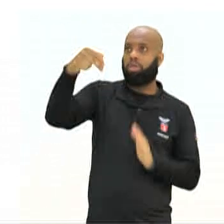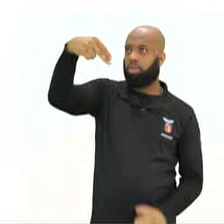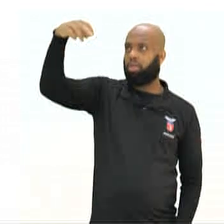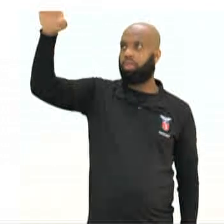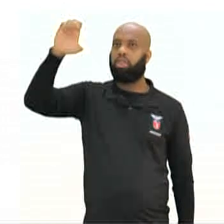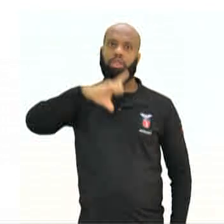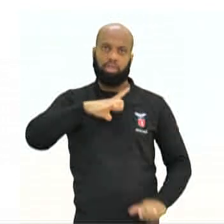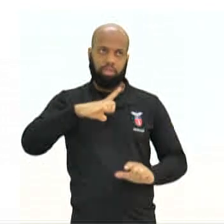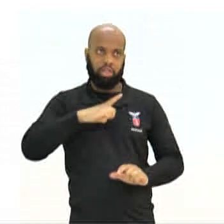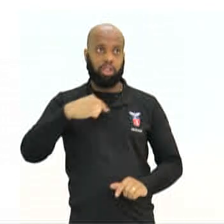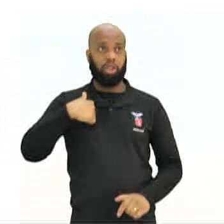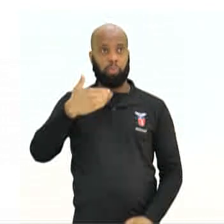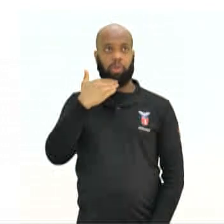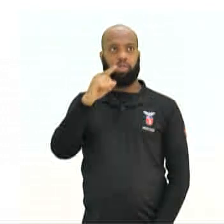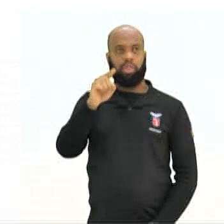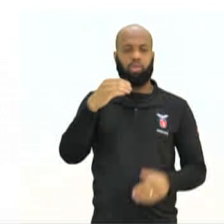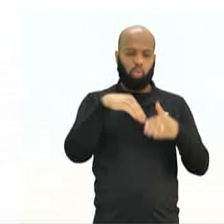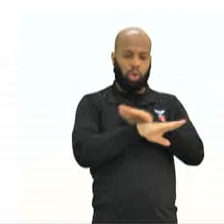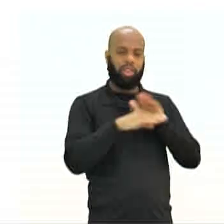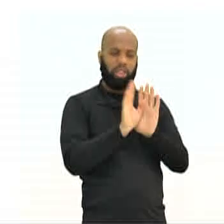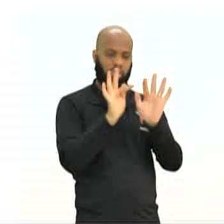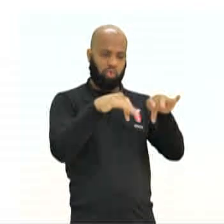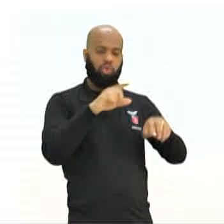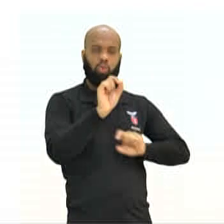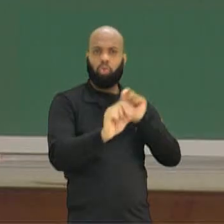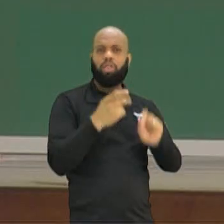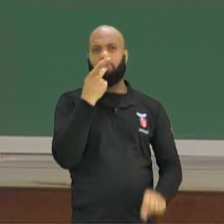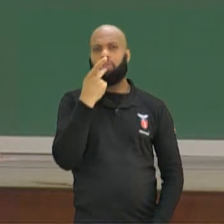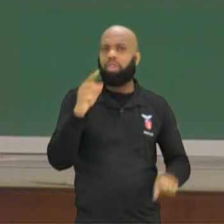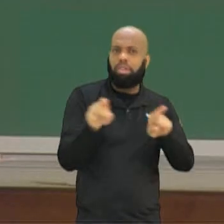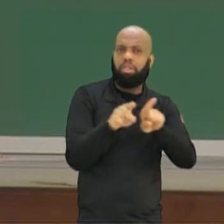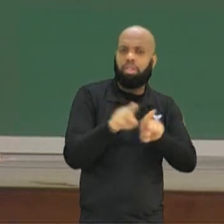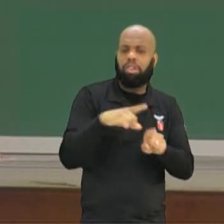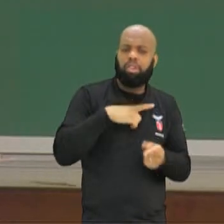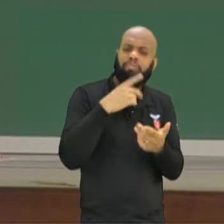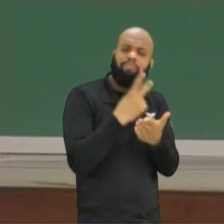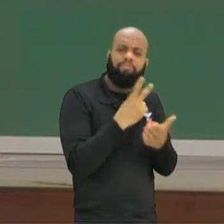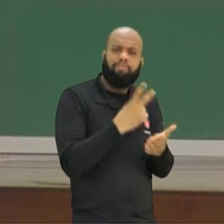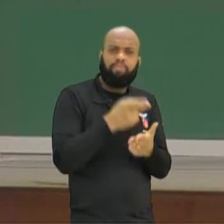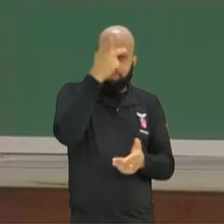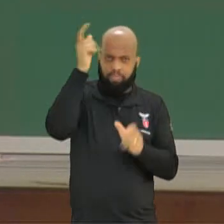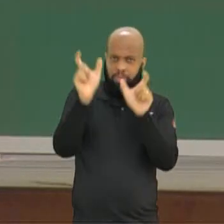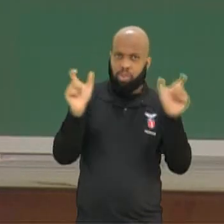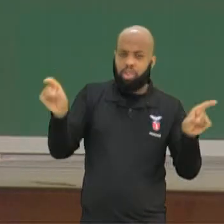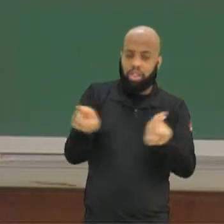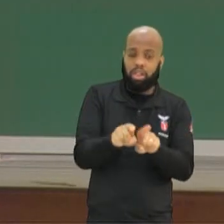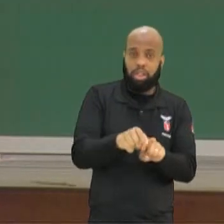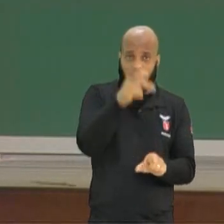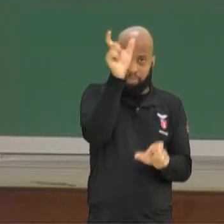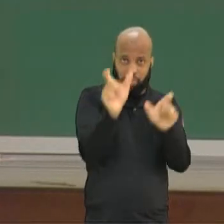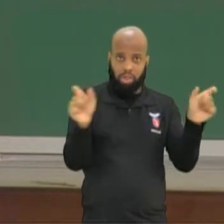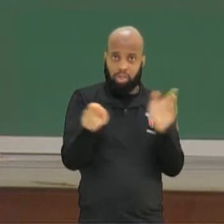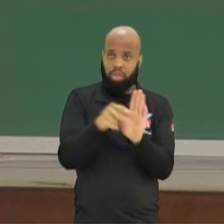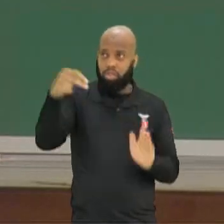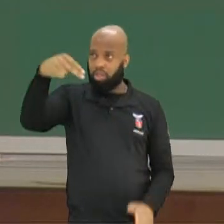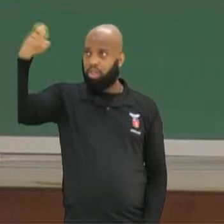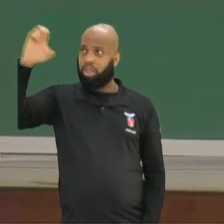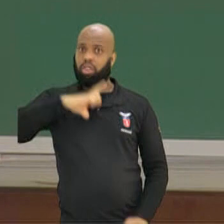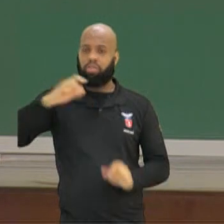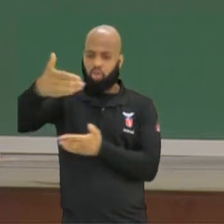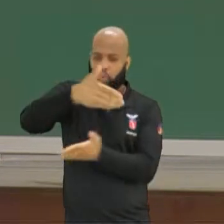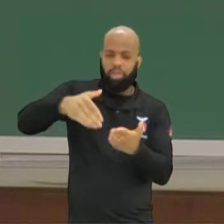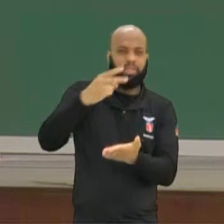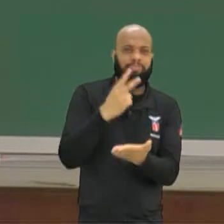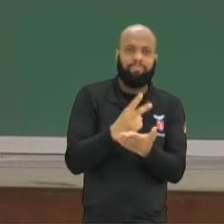pedi para vocês guardarem, ó. Lá no finalzinho ele diz que as mesmas pessoas, os mesmos nordestinos que compartilham da mesma condição